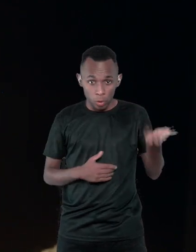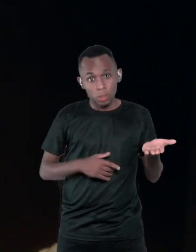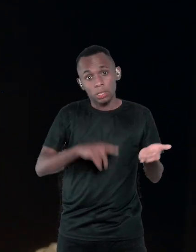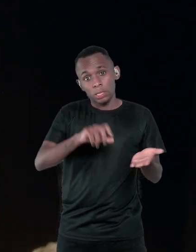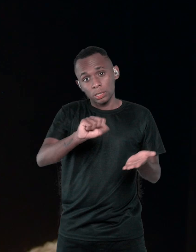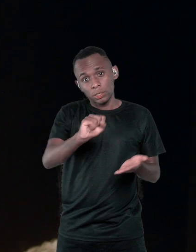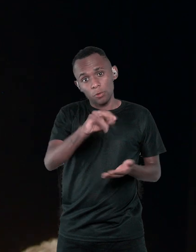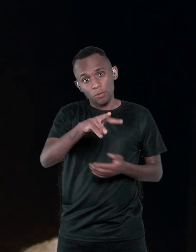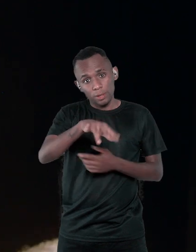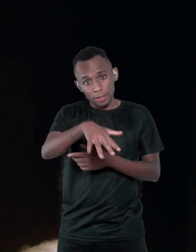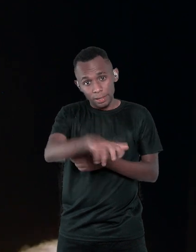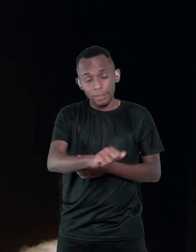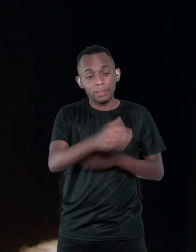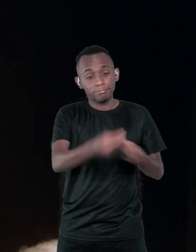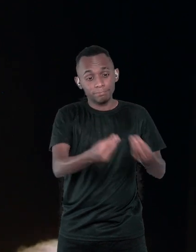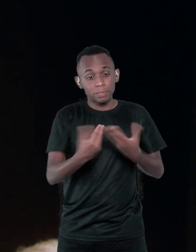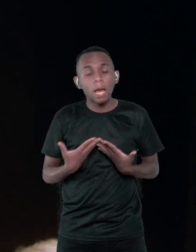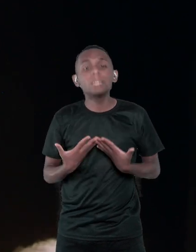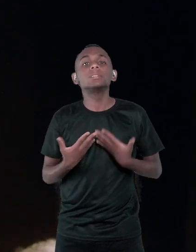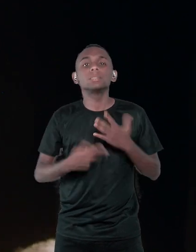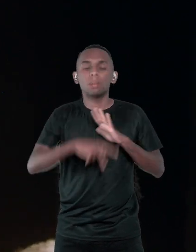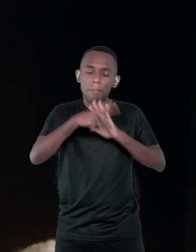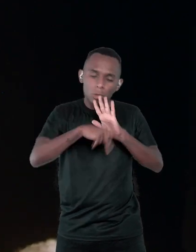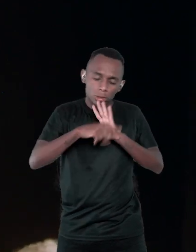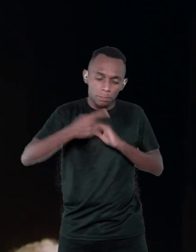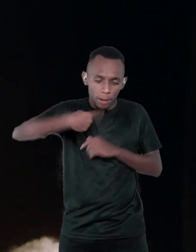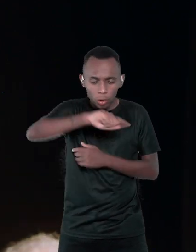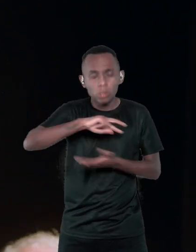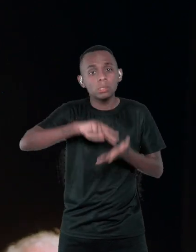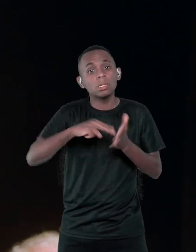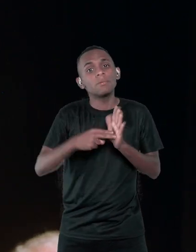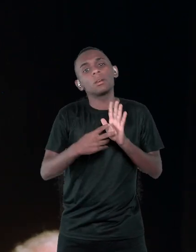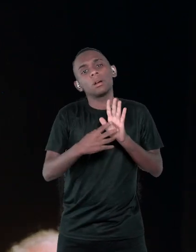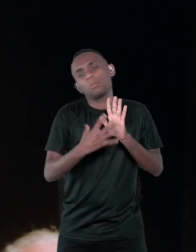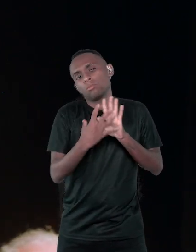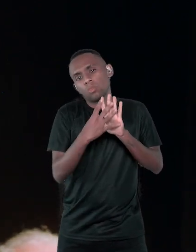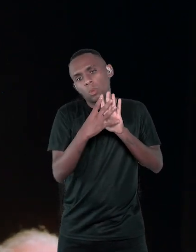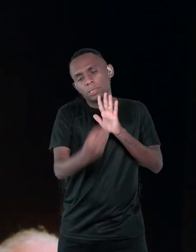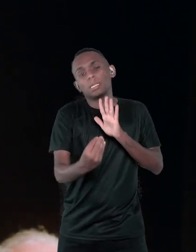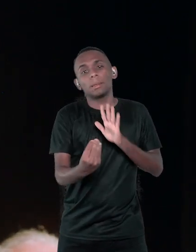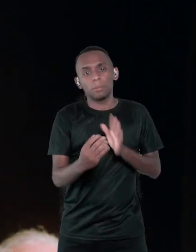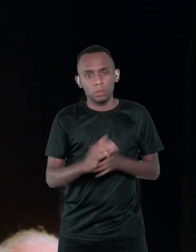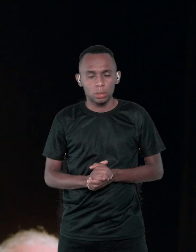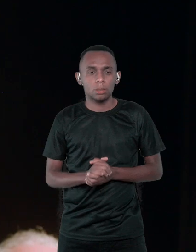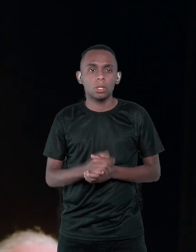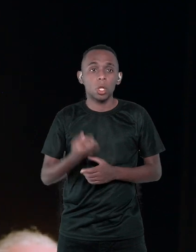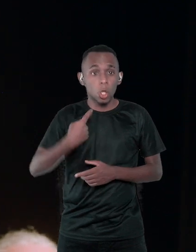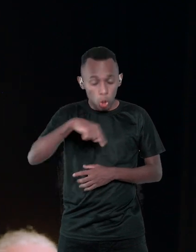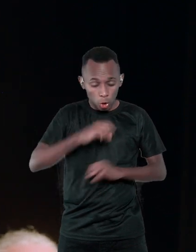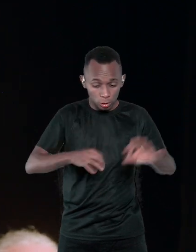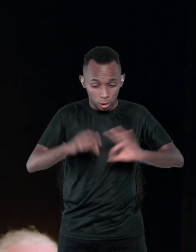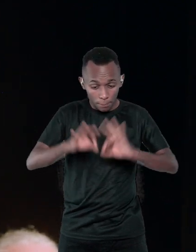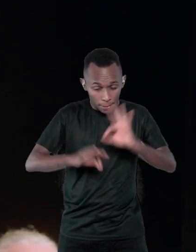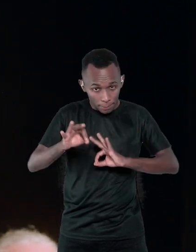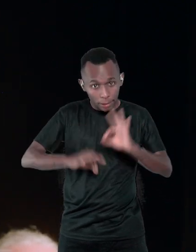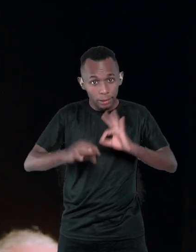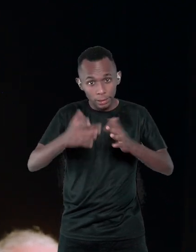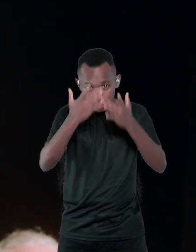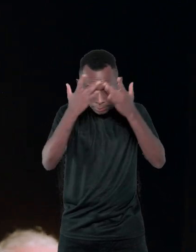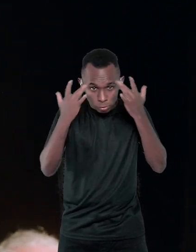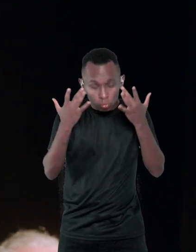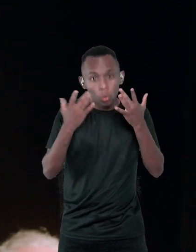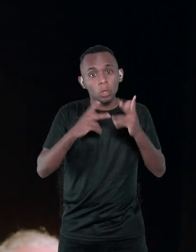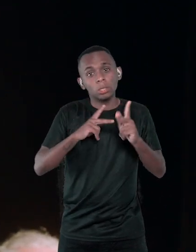para nós, o que vai ser um exemplo. Acho que nós estamos preparando o cidadão do futuro,